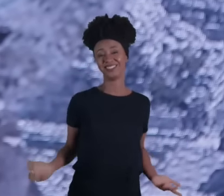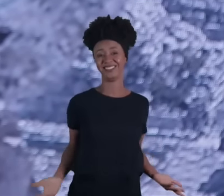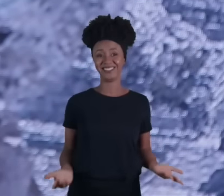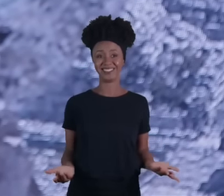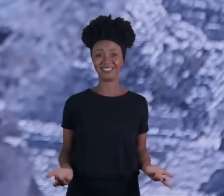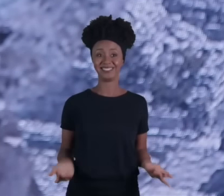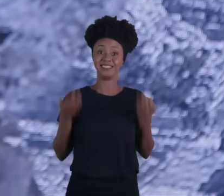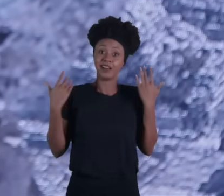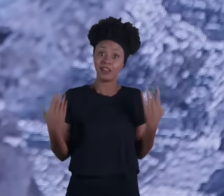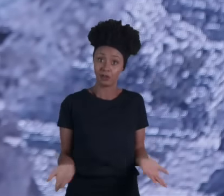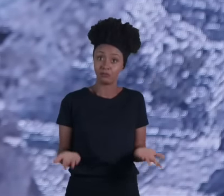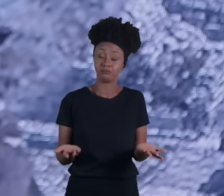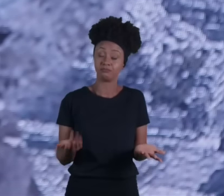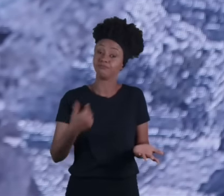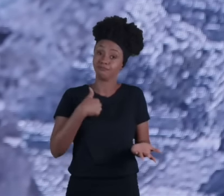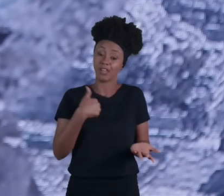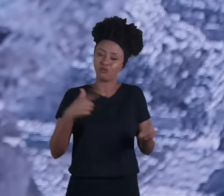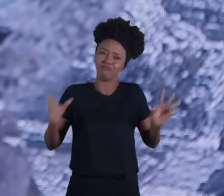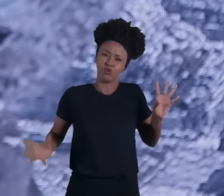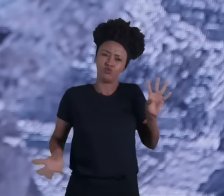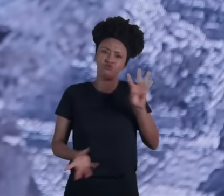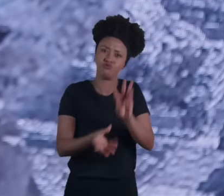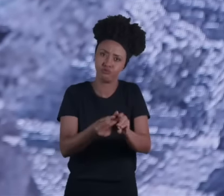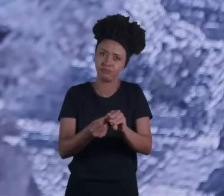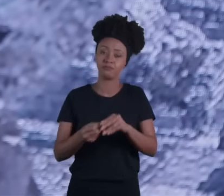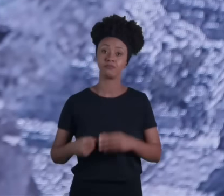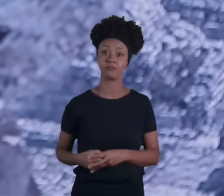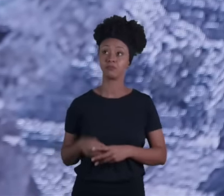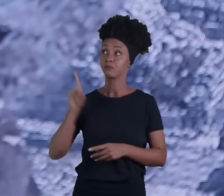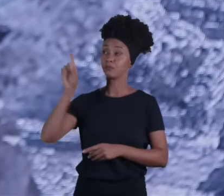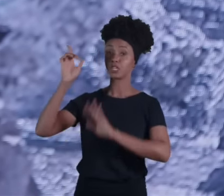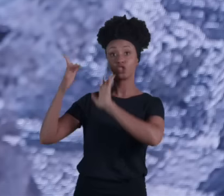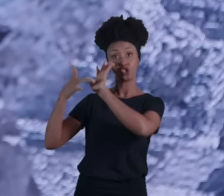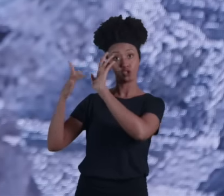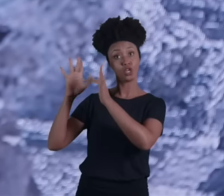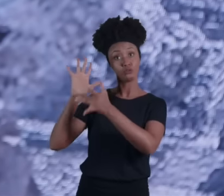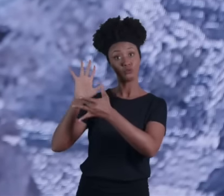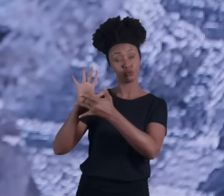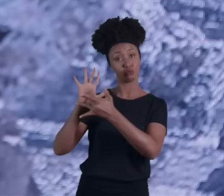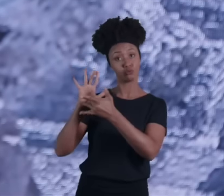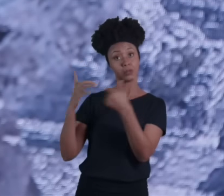que ou Jesus, ele é o Senhor da tua vida,